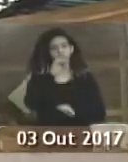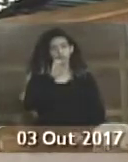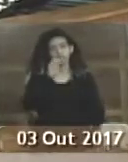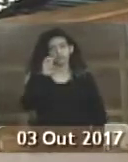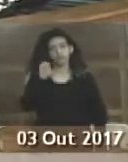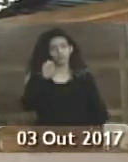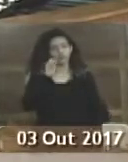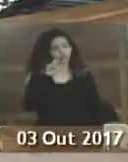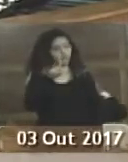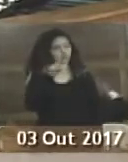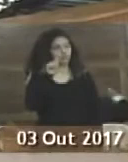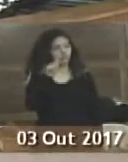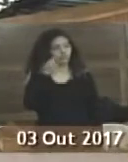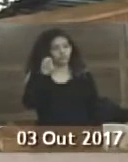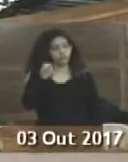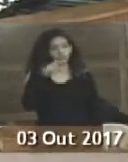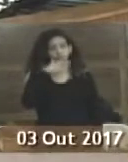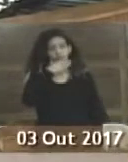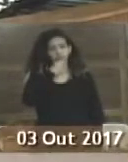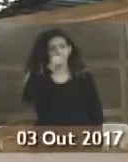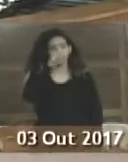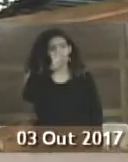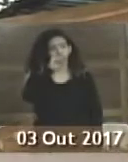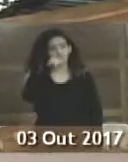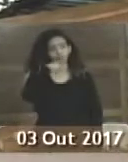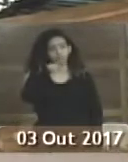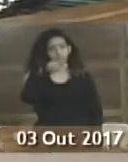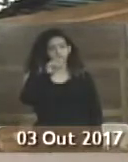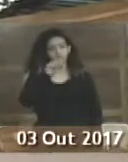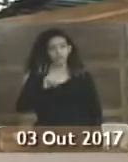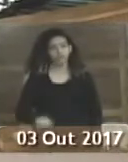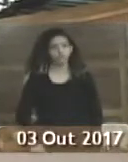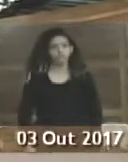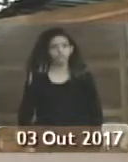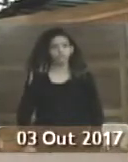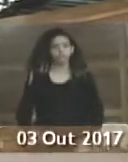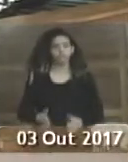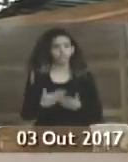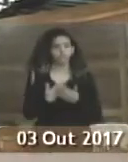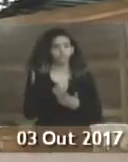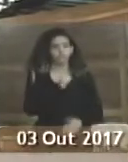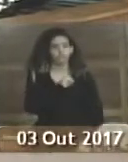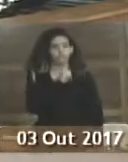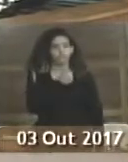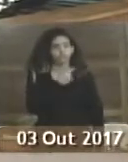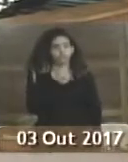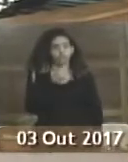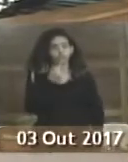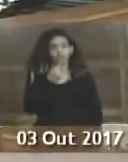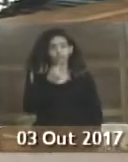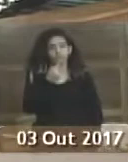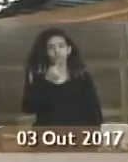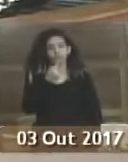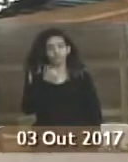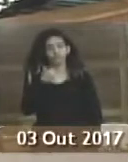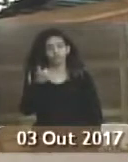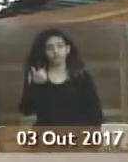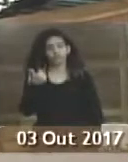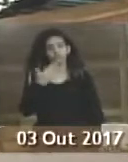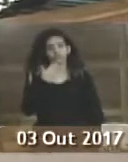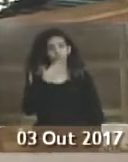CEE-LGE, Tiago Pampolho Gonçalves. Requerimento número 1121/17, solicitando a